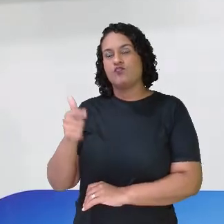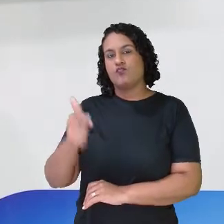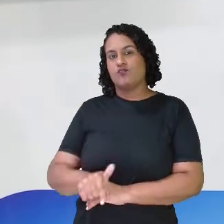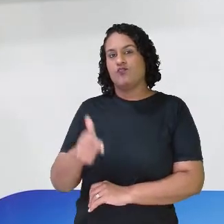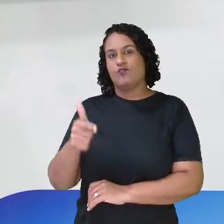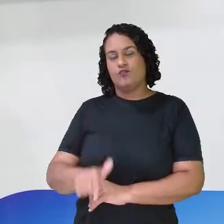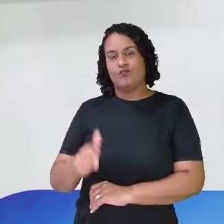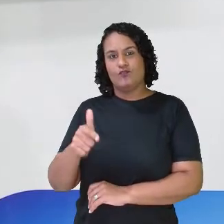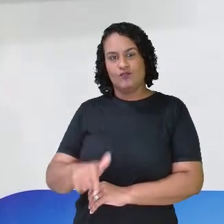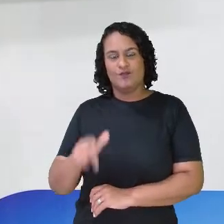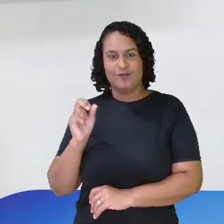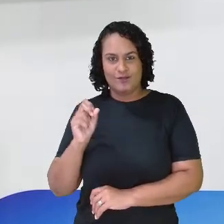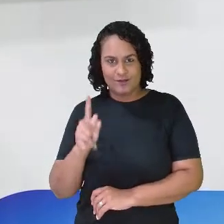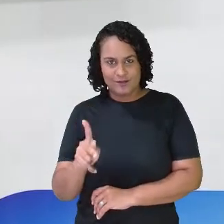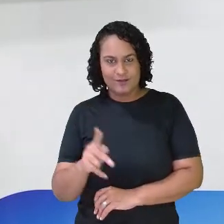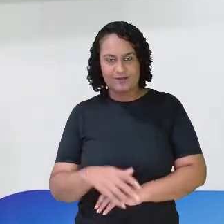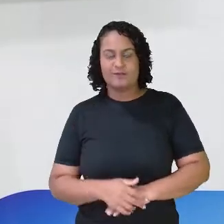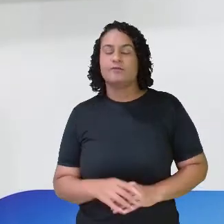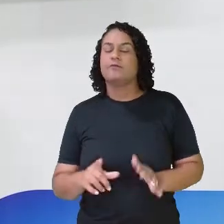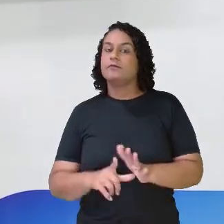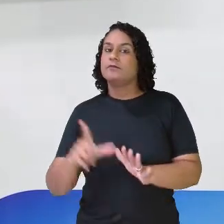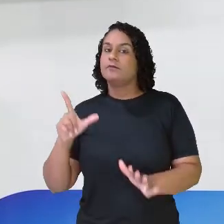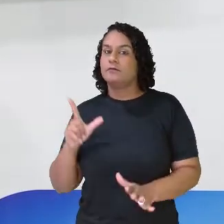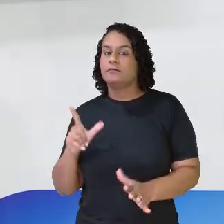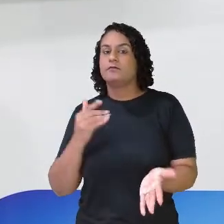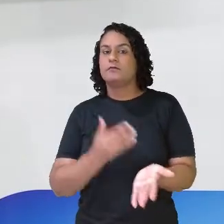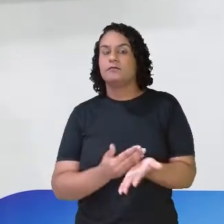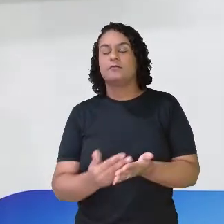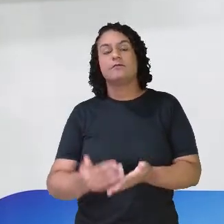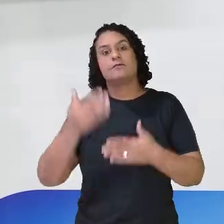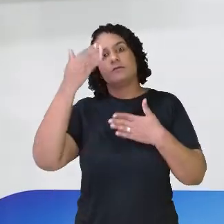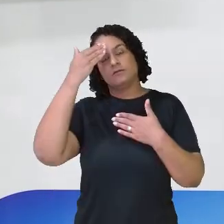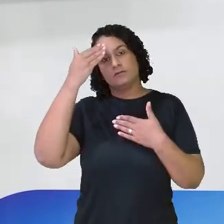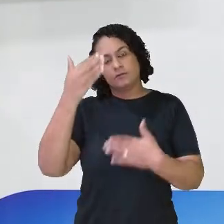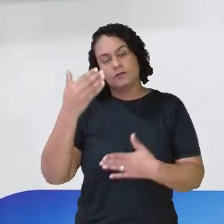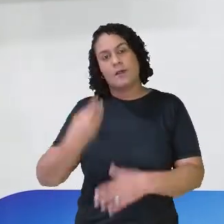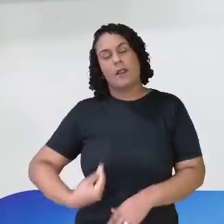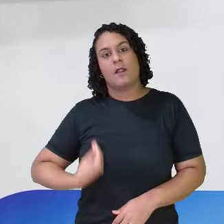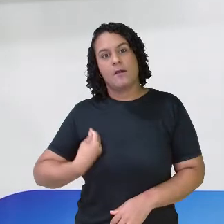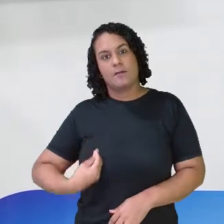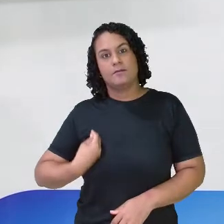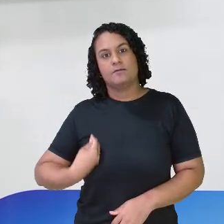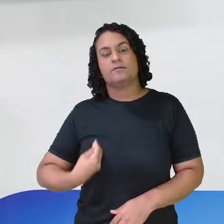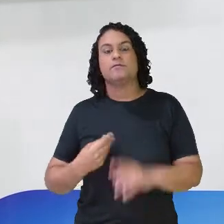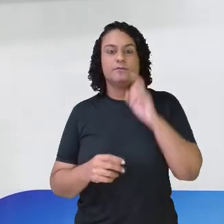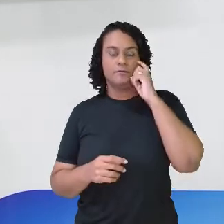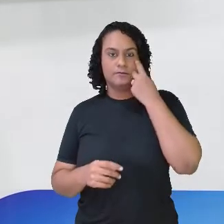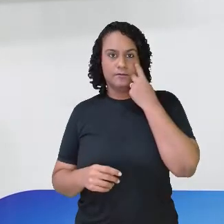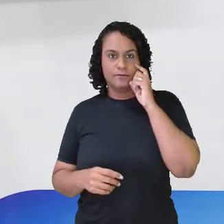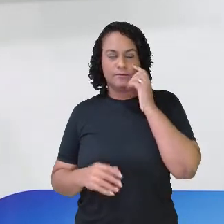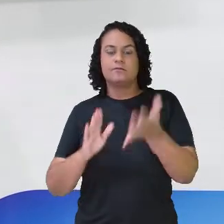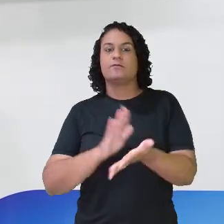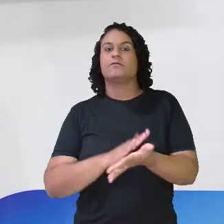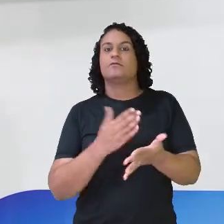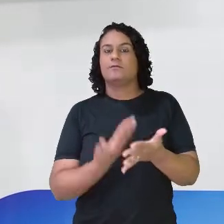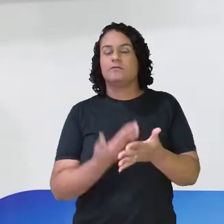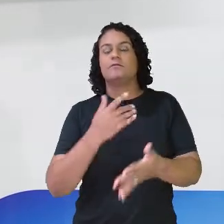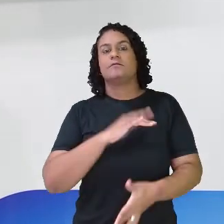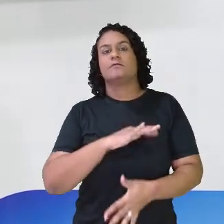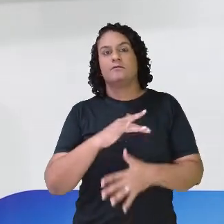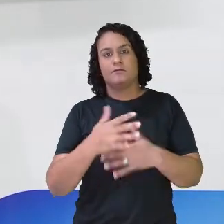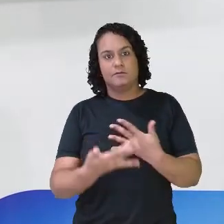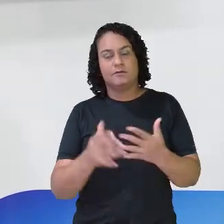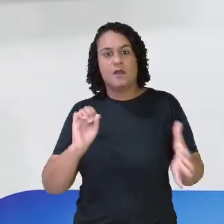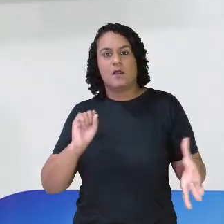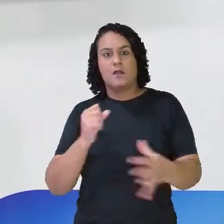quiser, beleza? Antes de começar, eu agradeço a presença de Elaine, que está aqui garantindo,